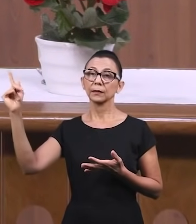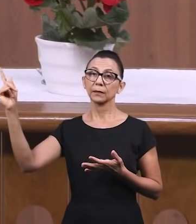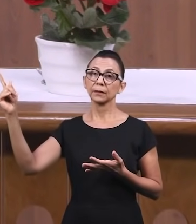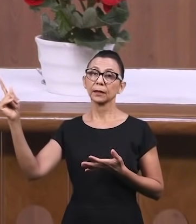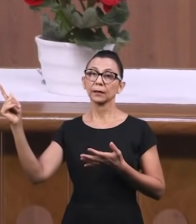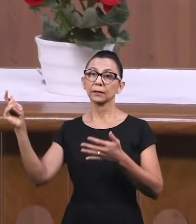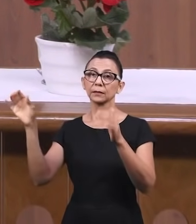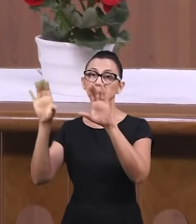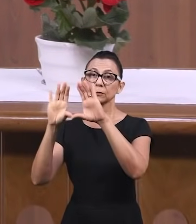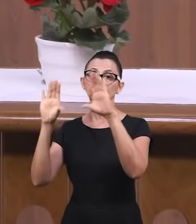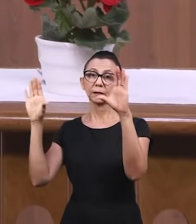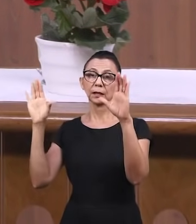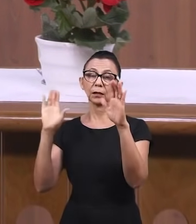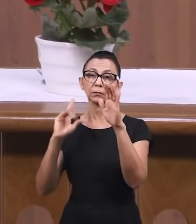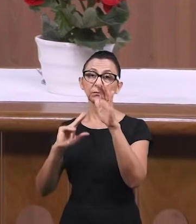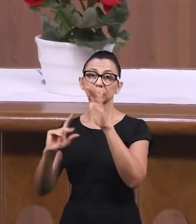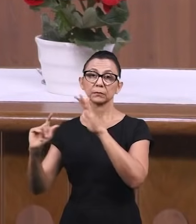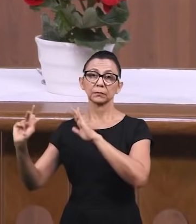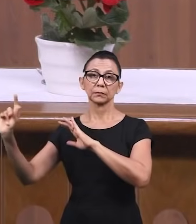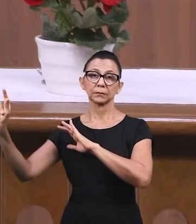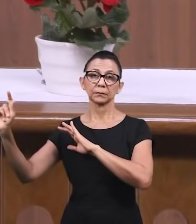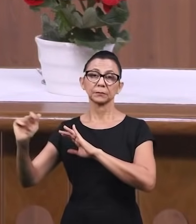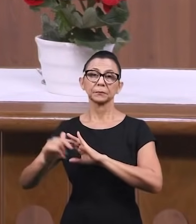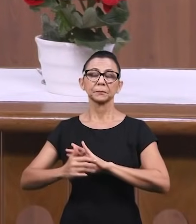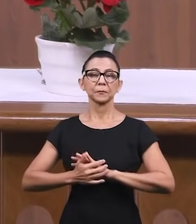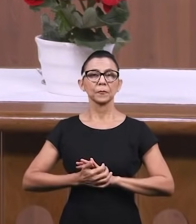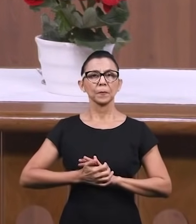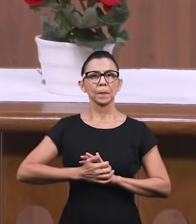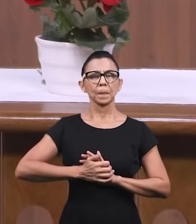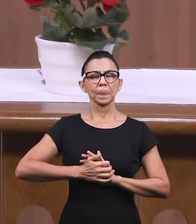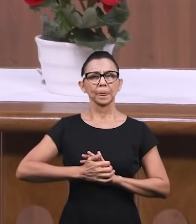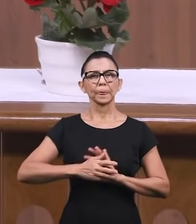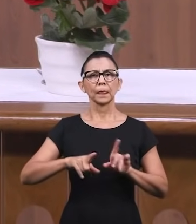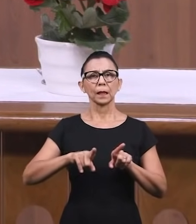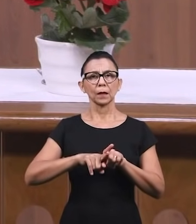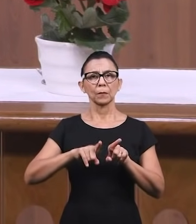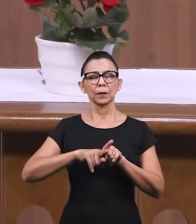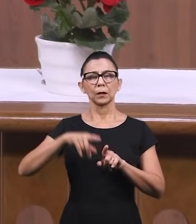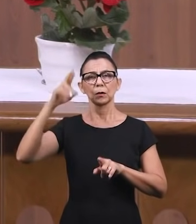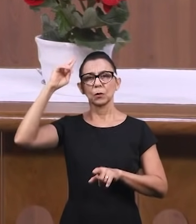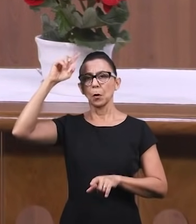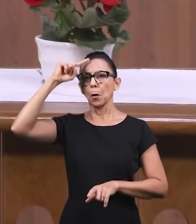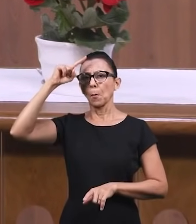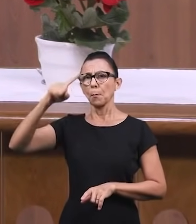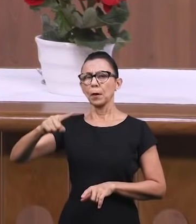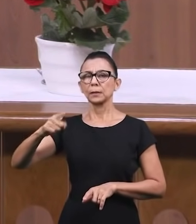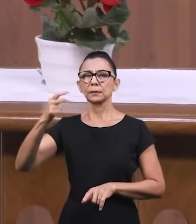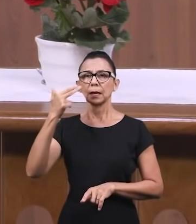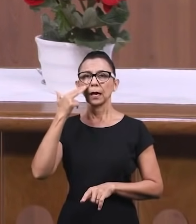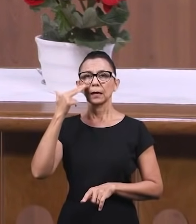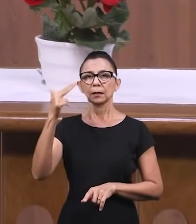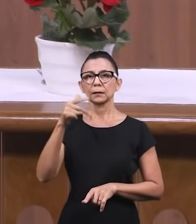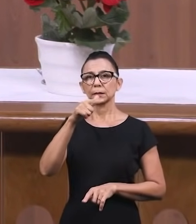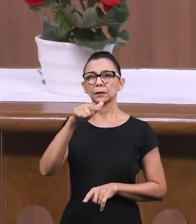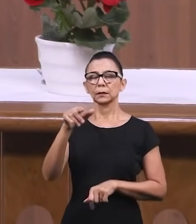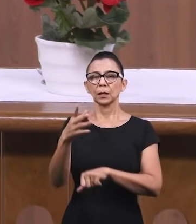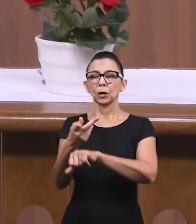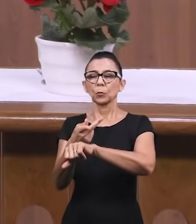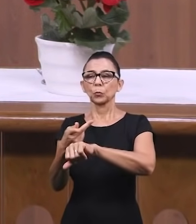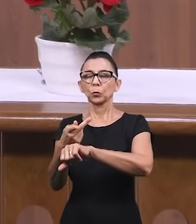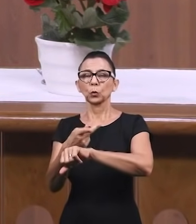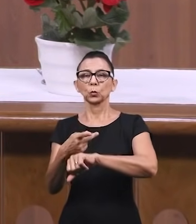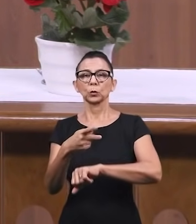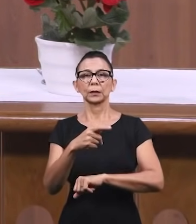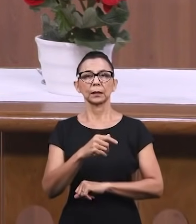é vida eterna. E o Senhor ordena que Ananias vá lá ter com